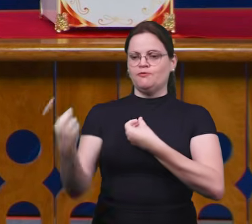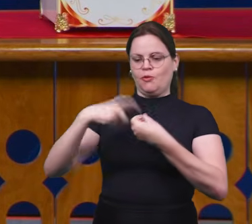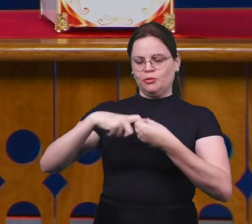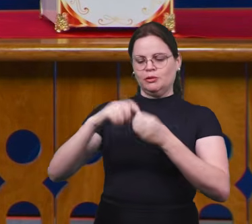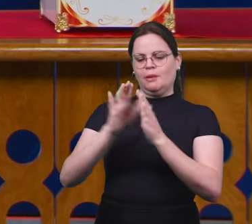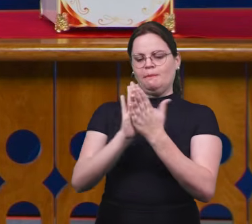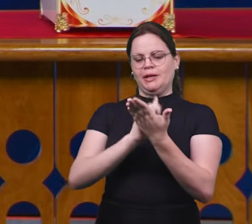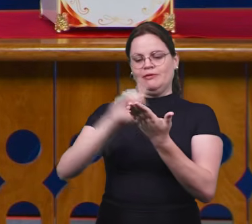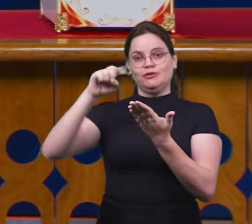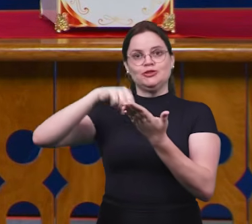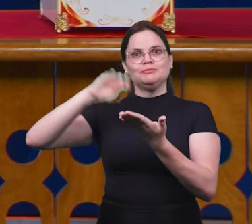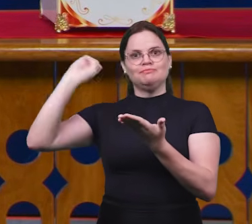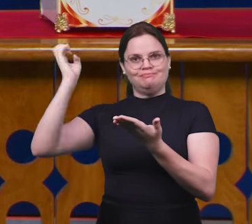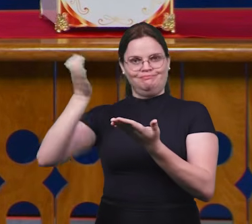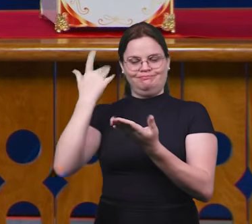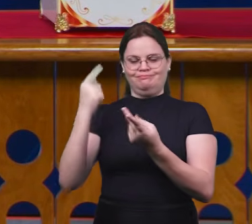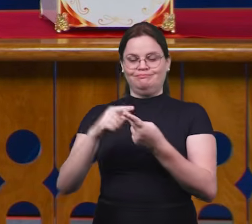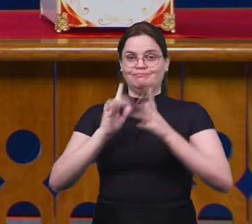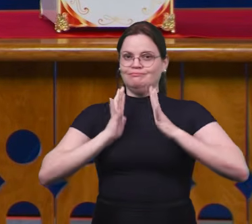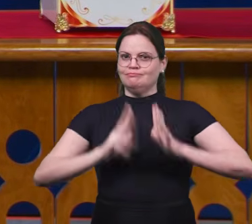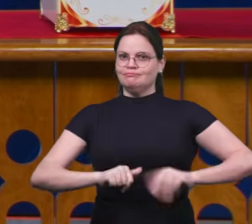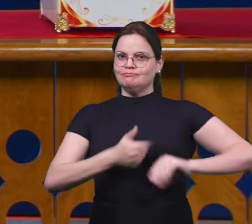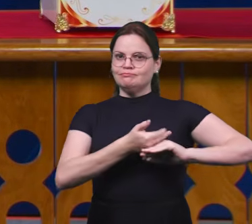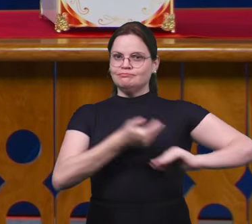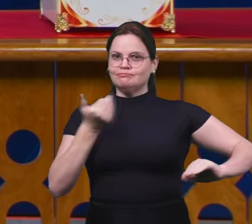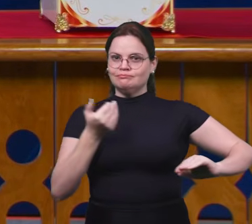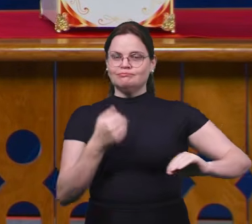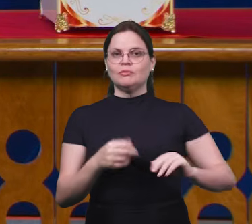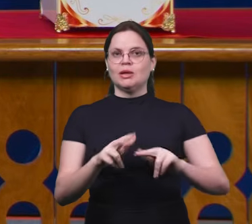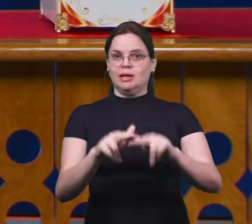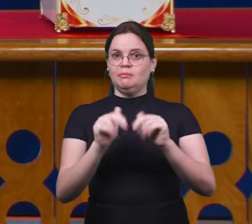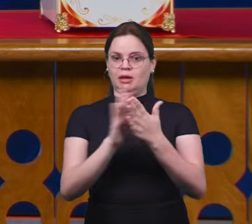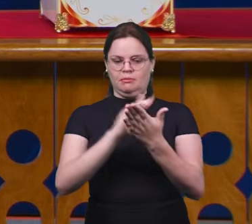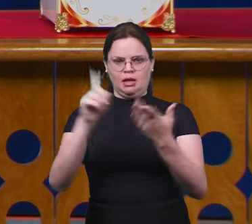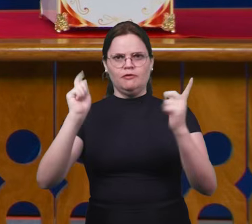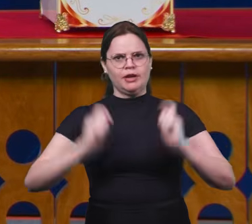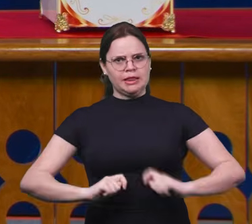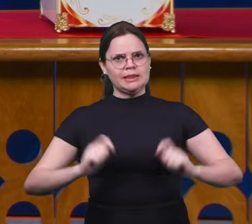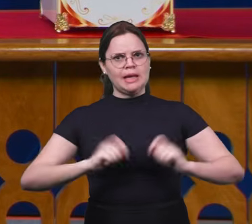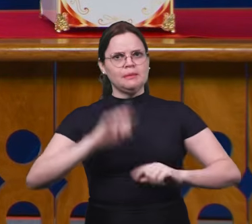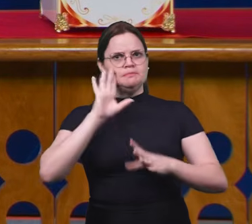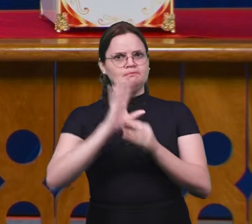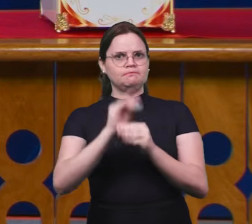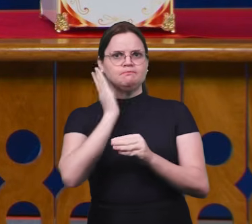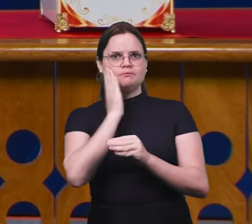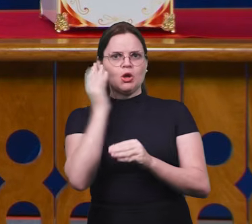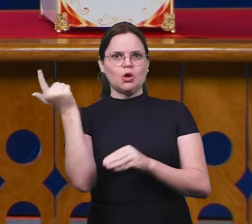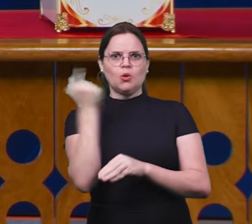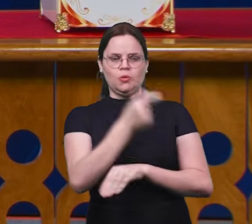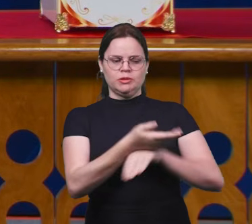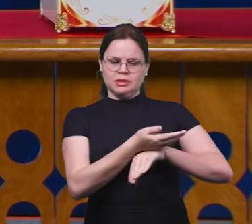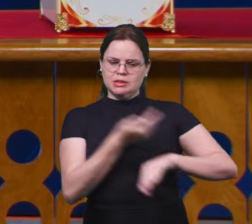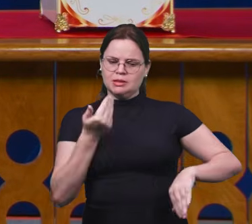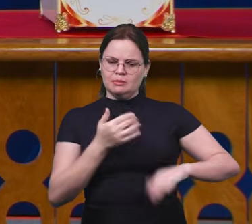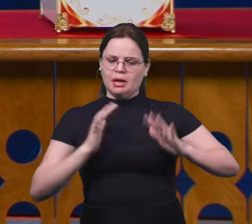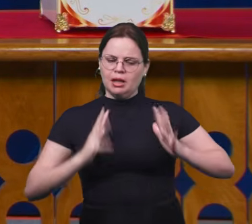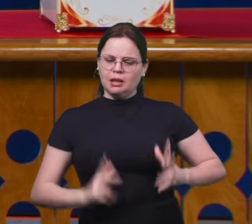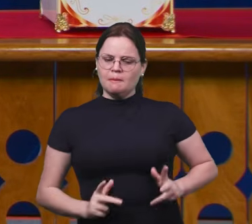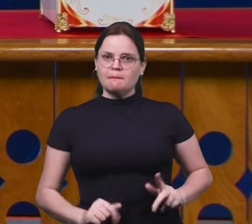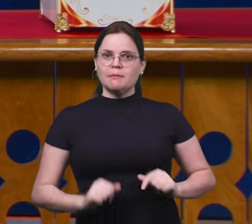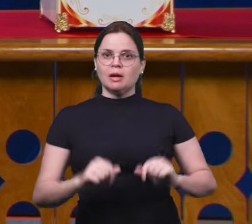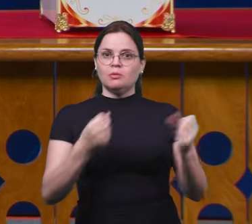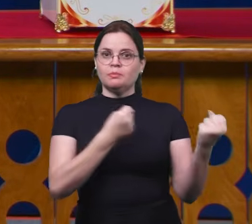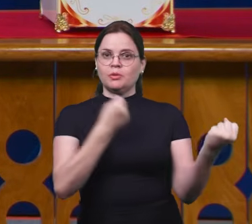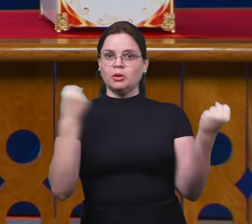Deus, à santificação, que é através da palavra, a santificação, o poder de Deus